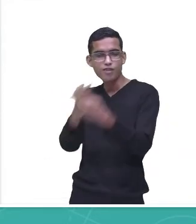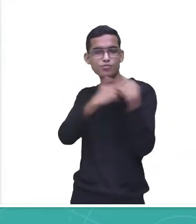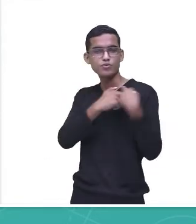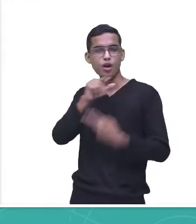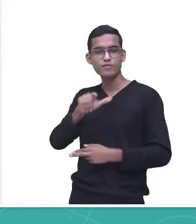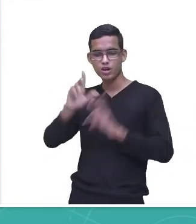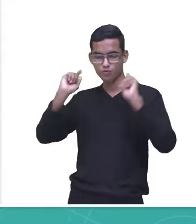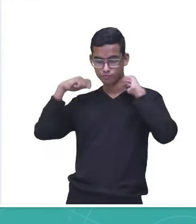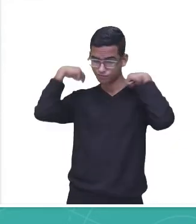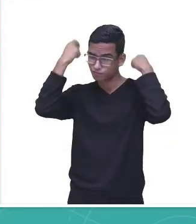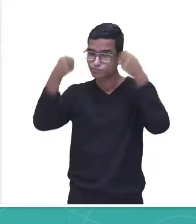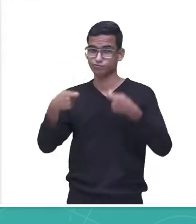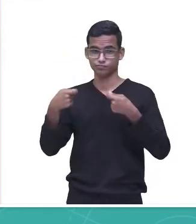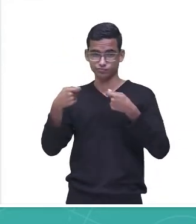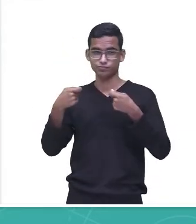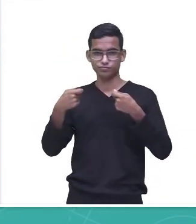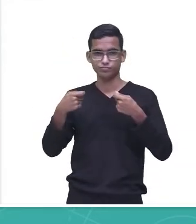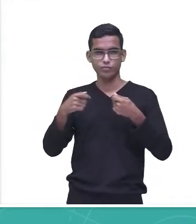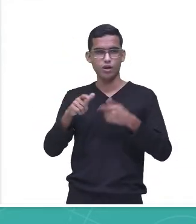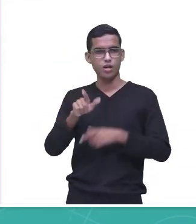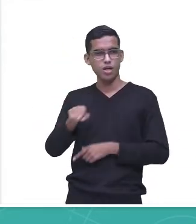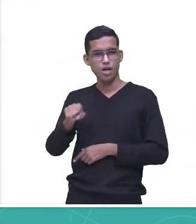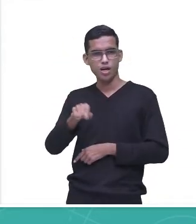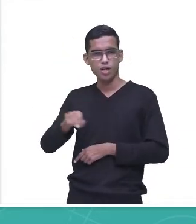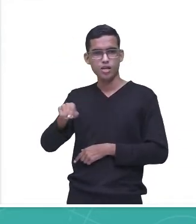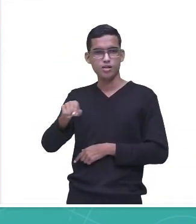os manuscritos